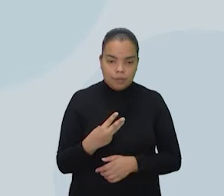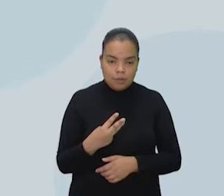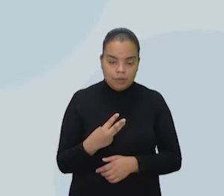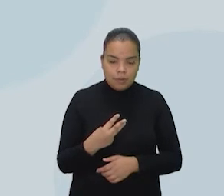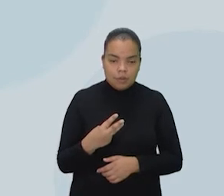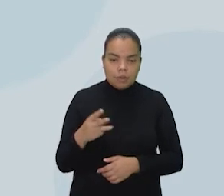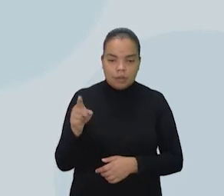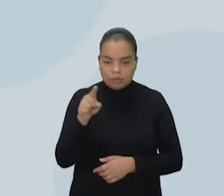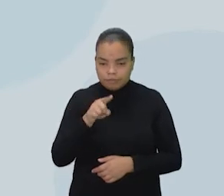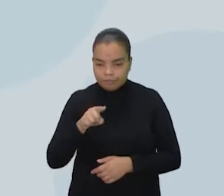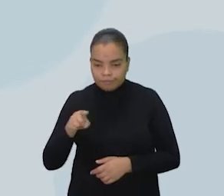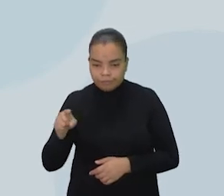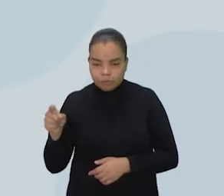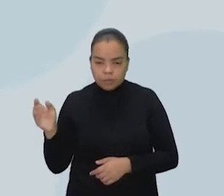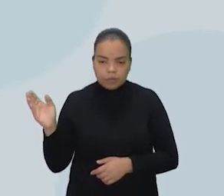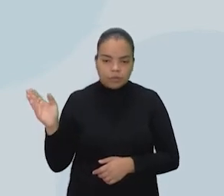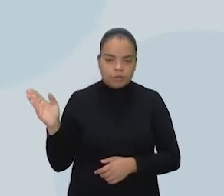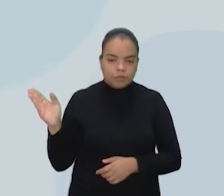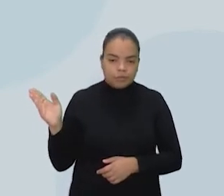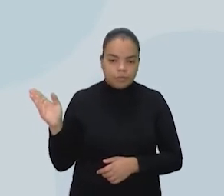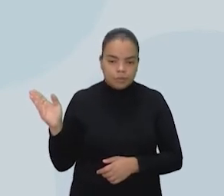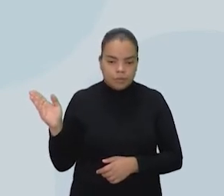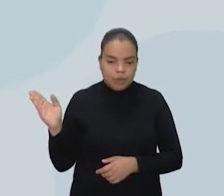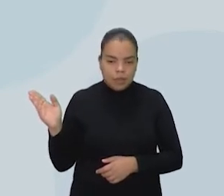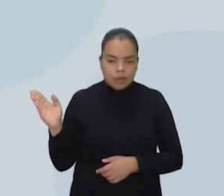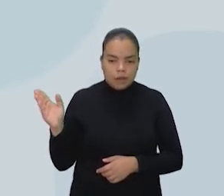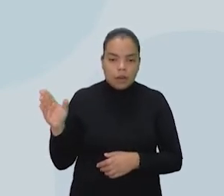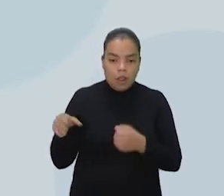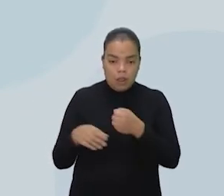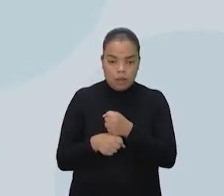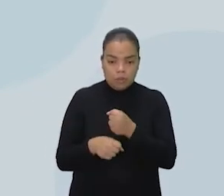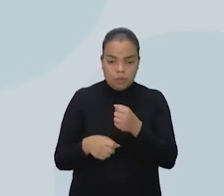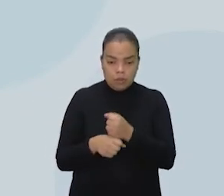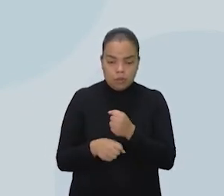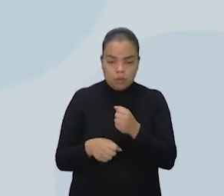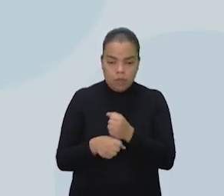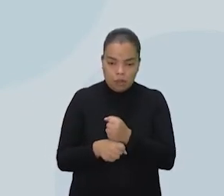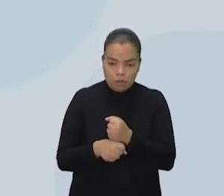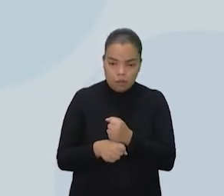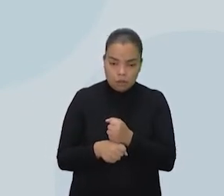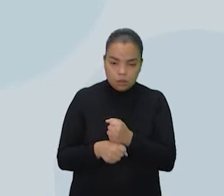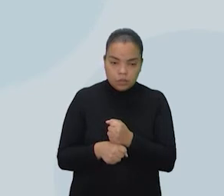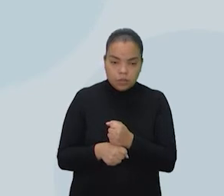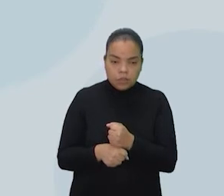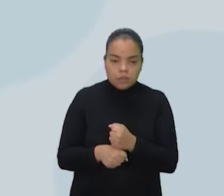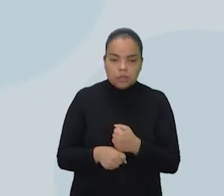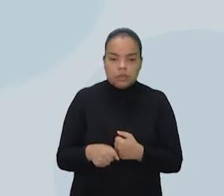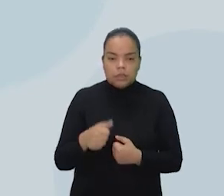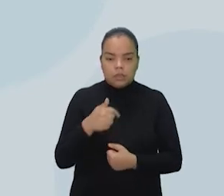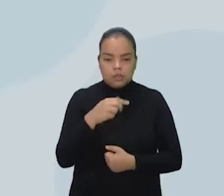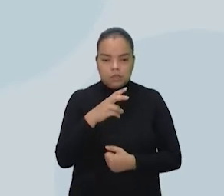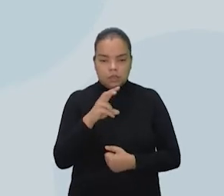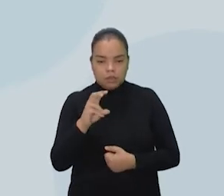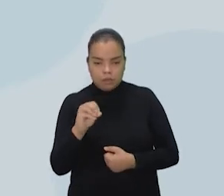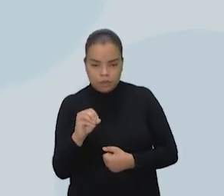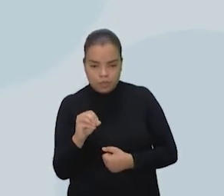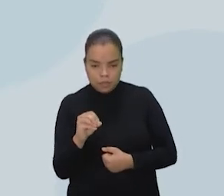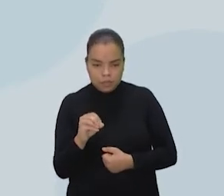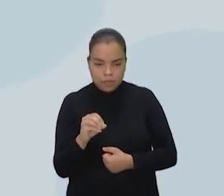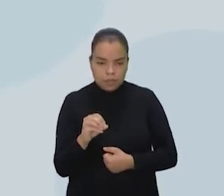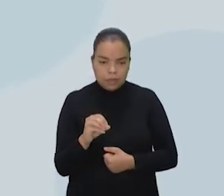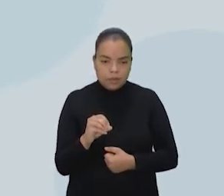sei quanto é. Você põe aí na calculadora que você vai achar. Mas pra gente não importa, ó. No próximo mês,